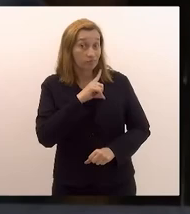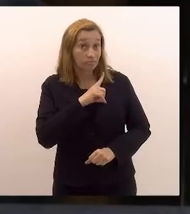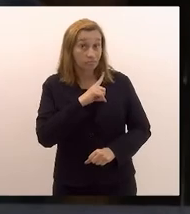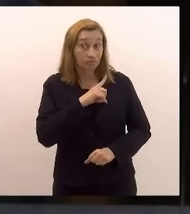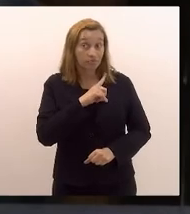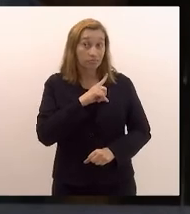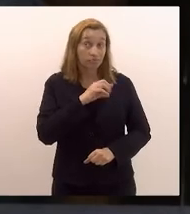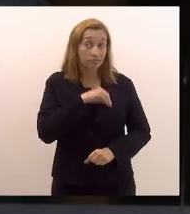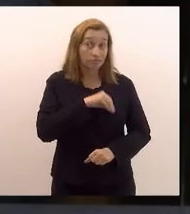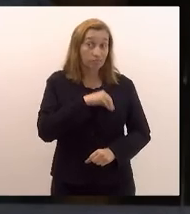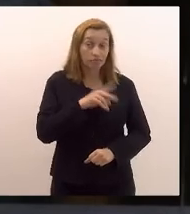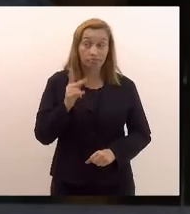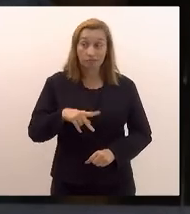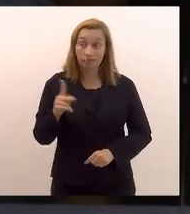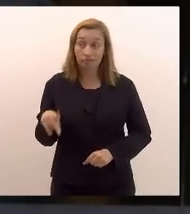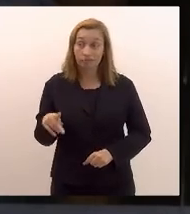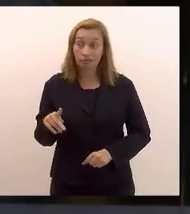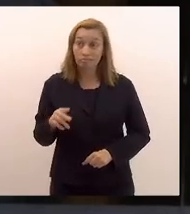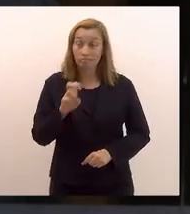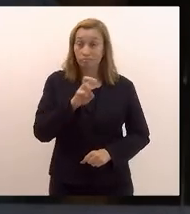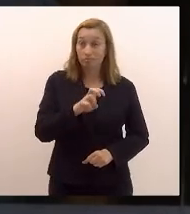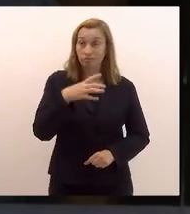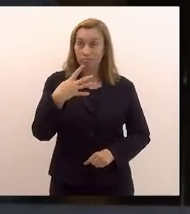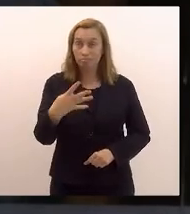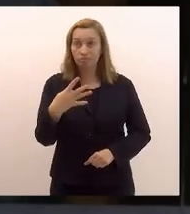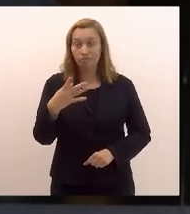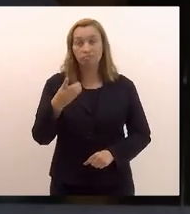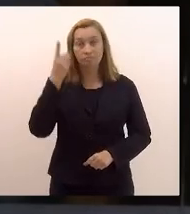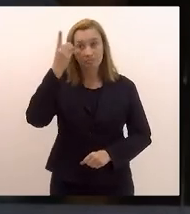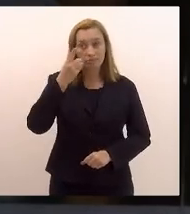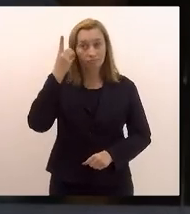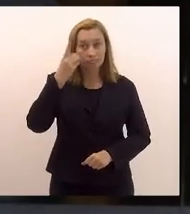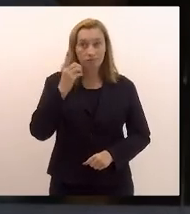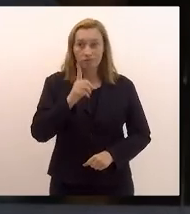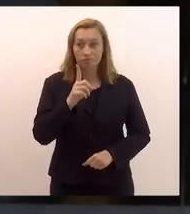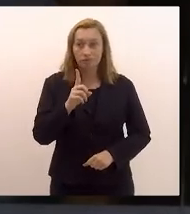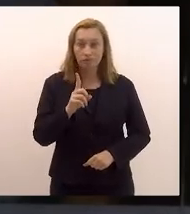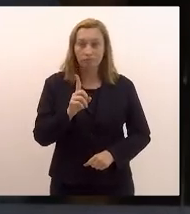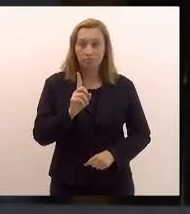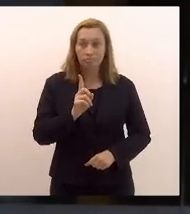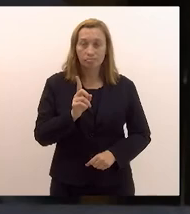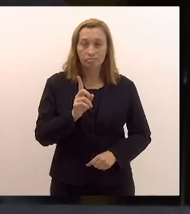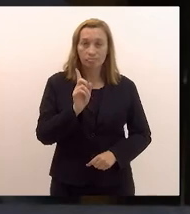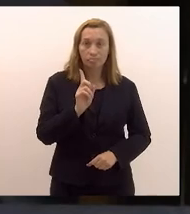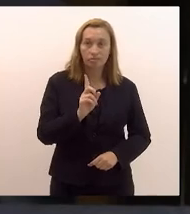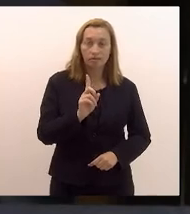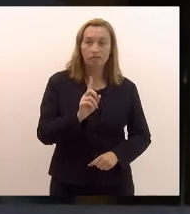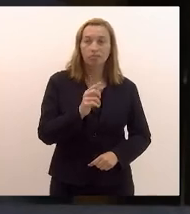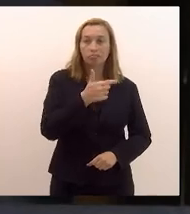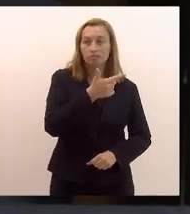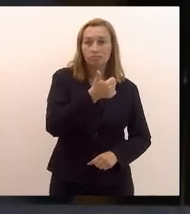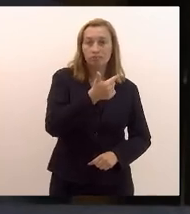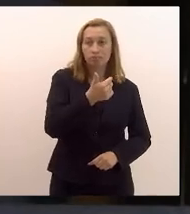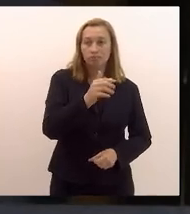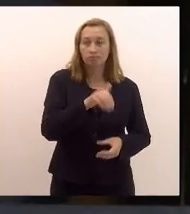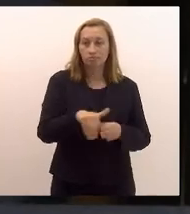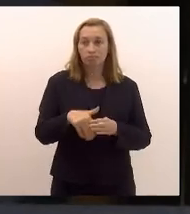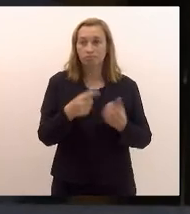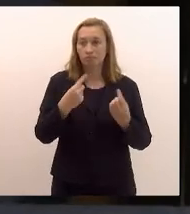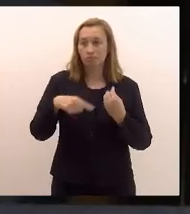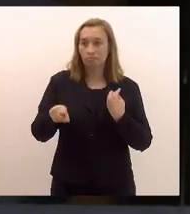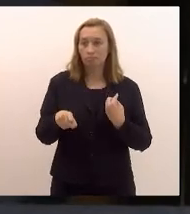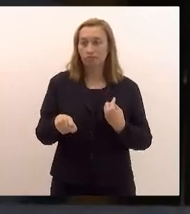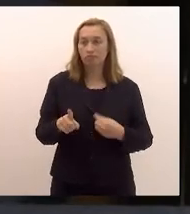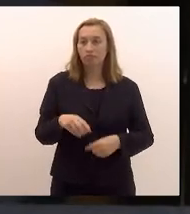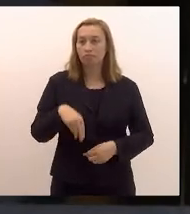dos professores eram foram 54 parlamentares e não 12 que votaram contra e mais